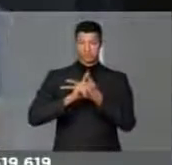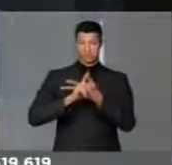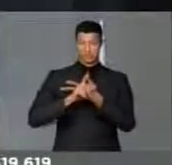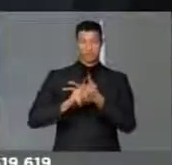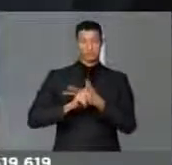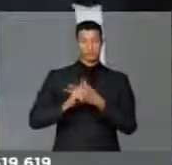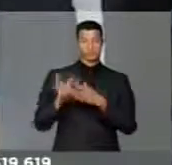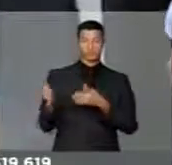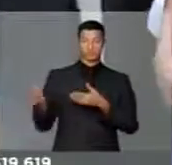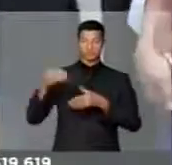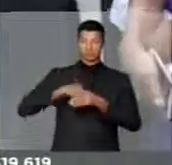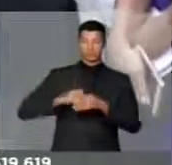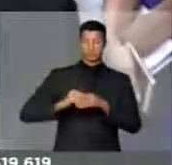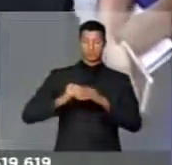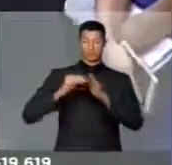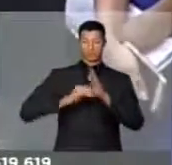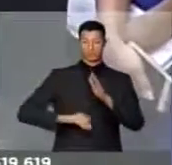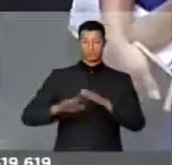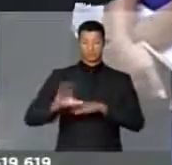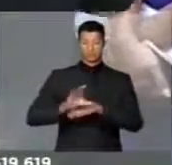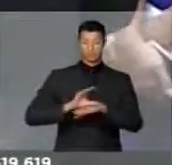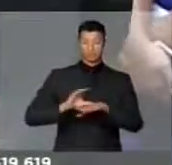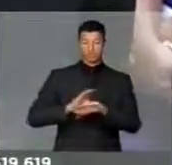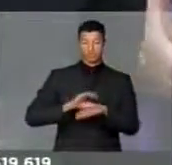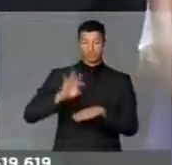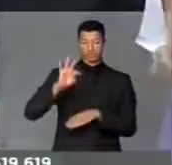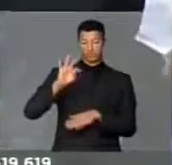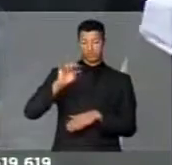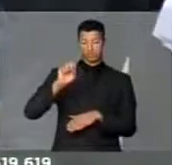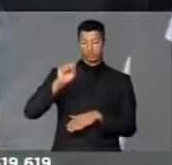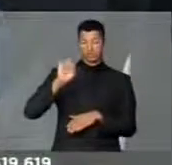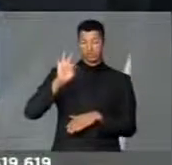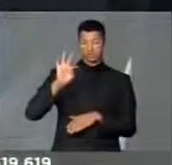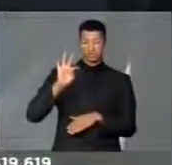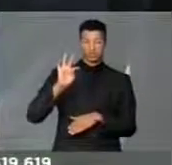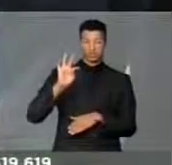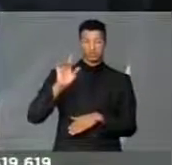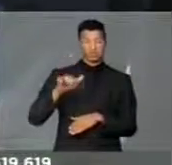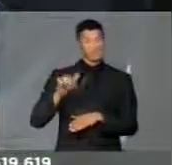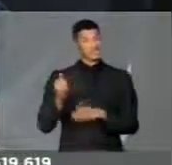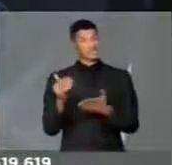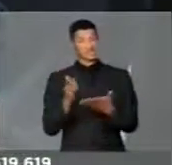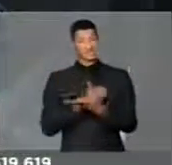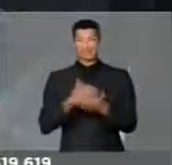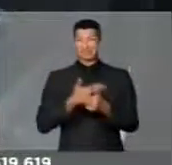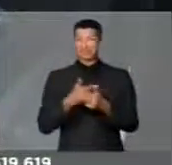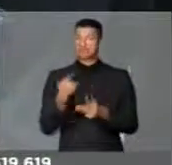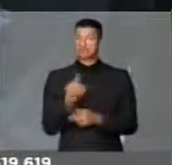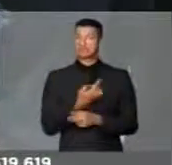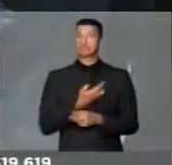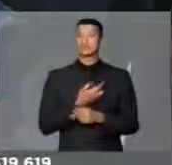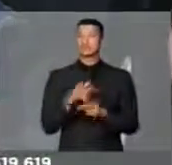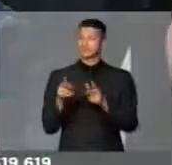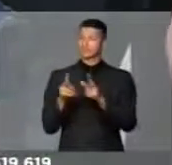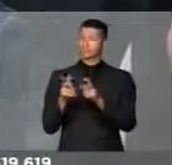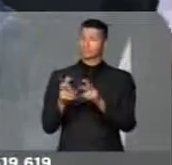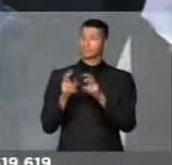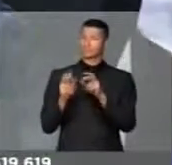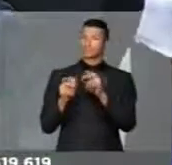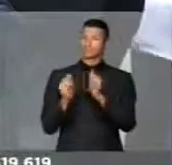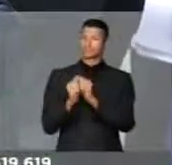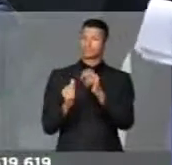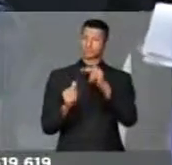incluir o que excluiu da constituição o tst é algo que nós estamos reparando com esta